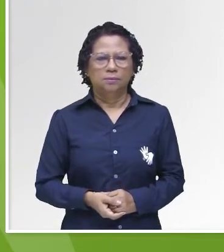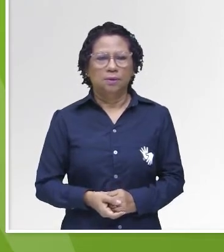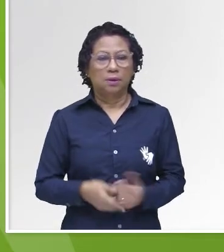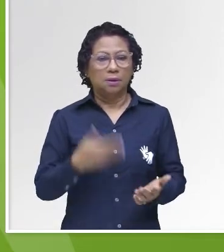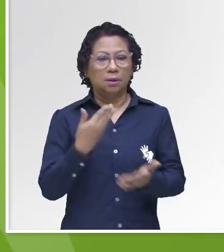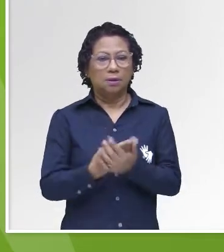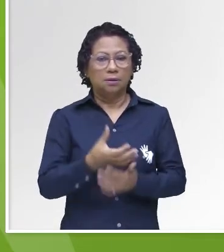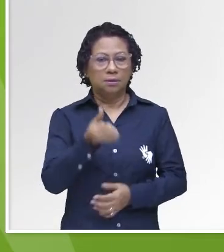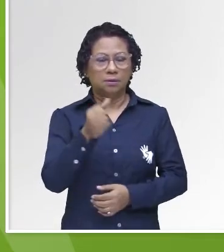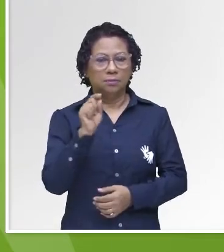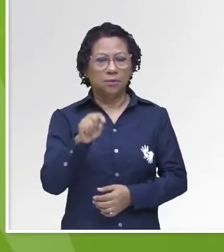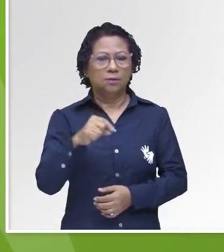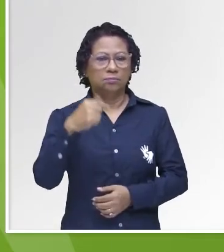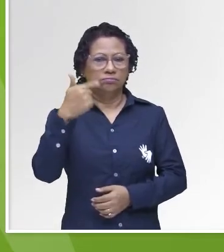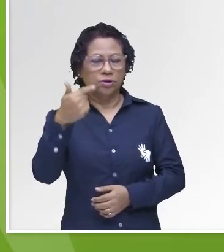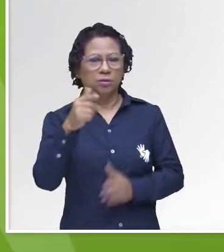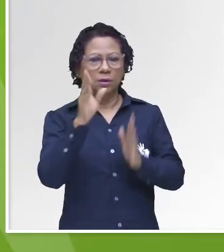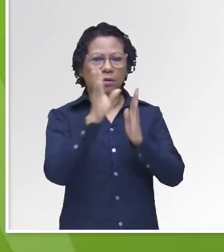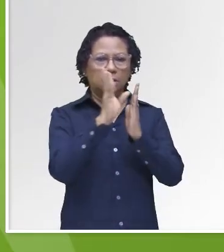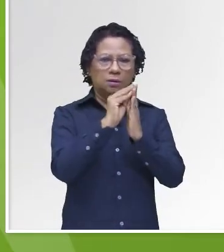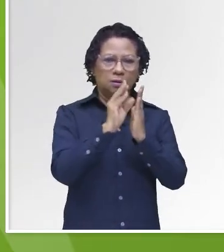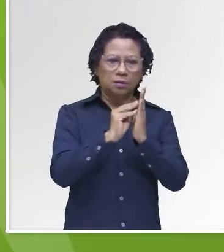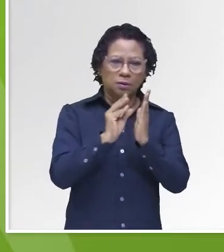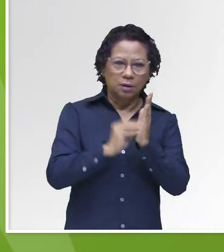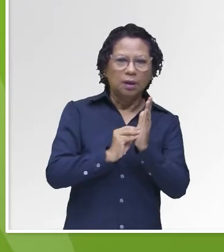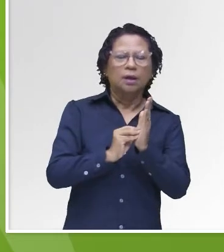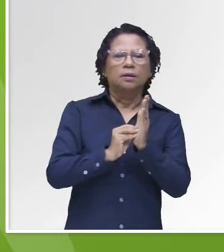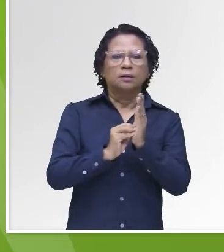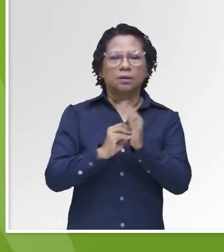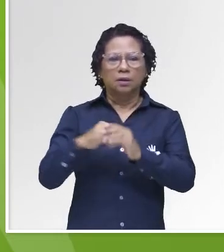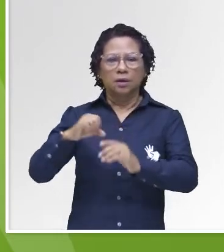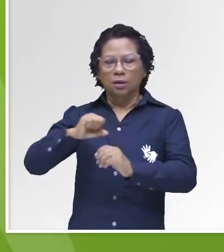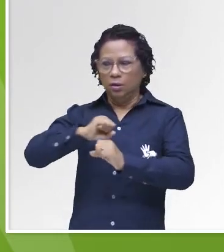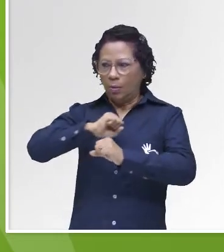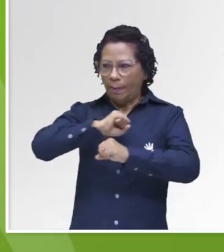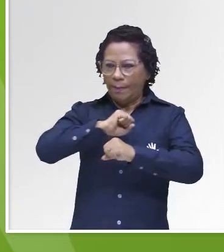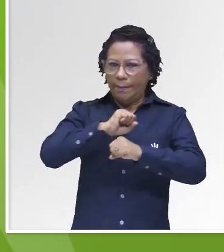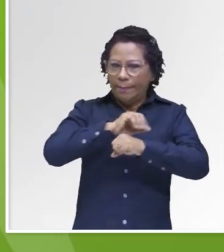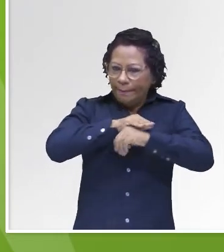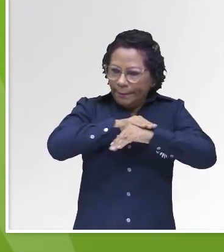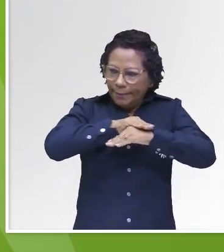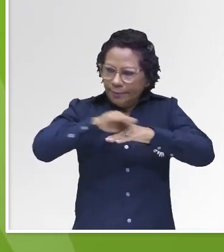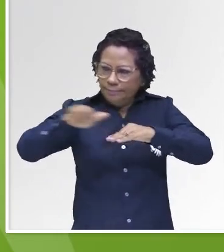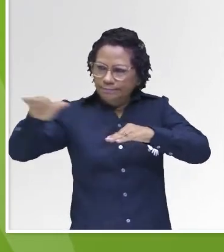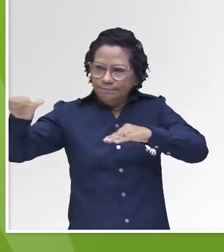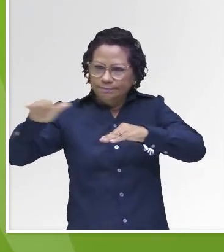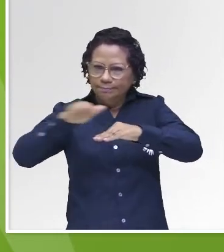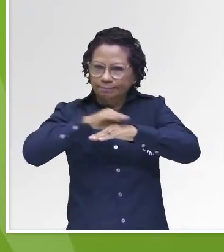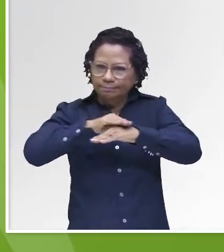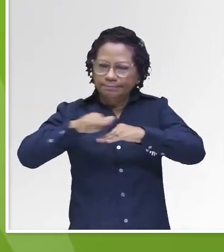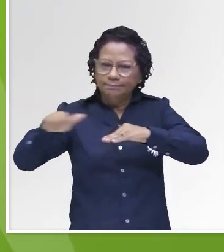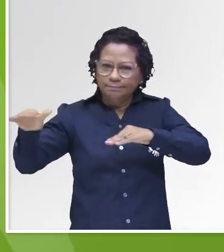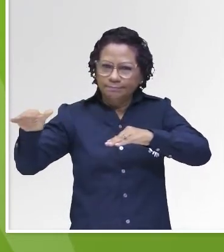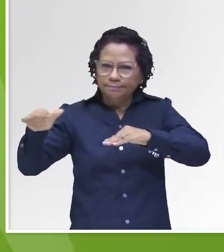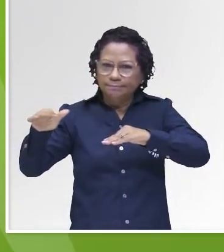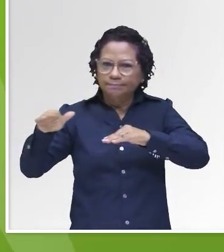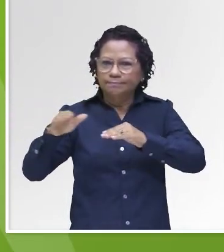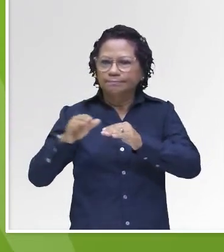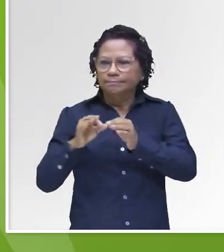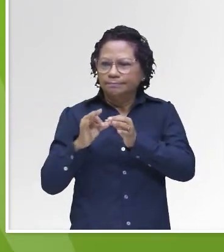Aula 6.2, Conteúdo. Lançamento horizontal e oblíquo. Alcance.